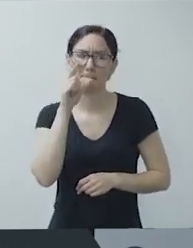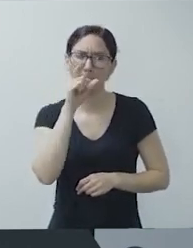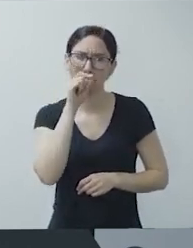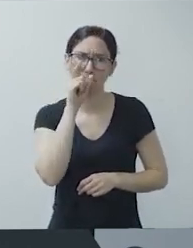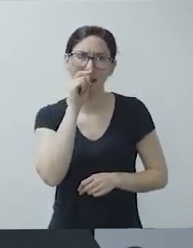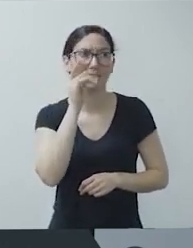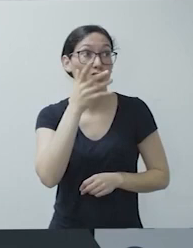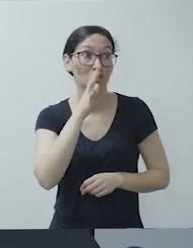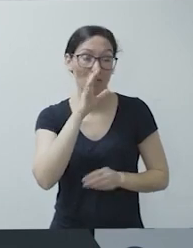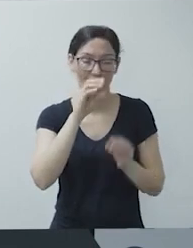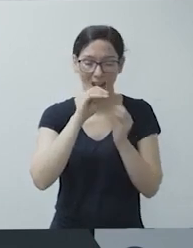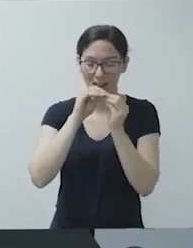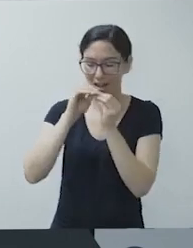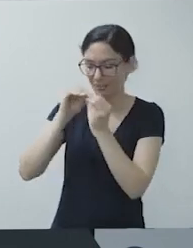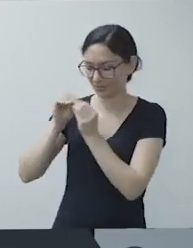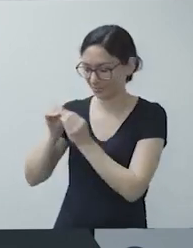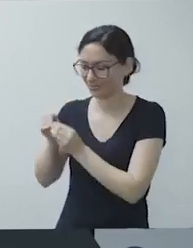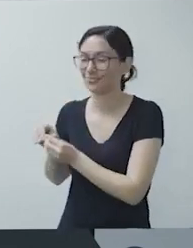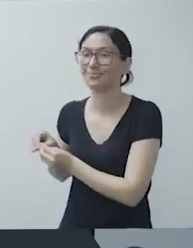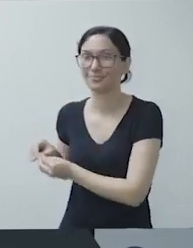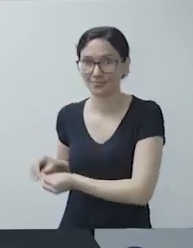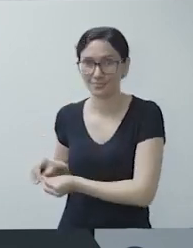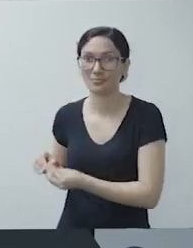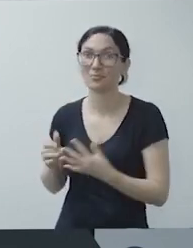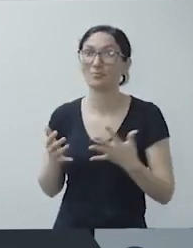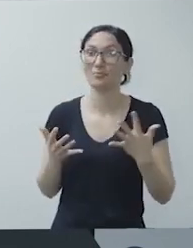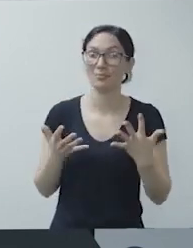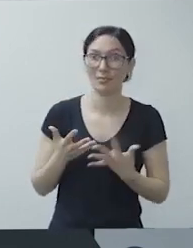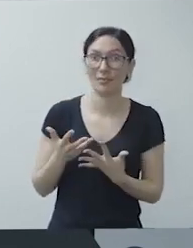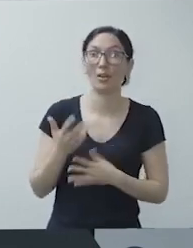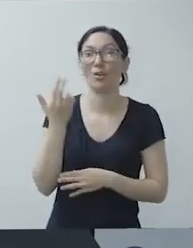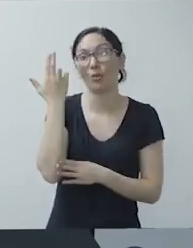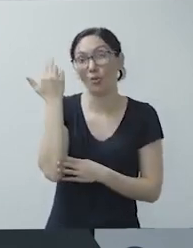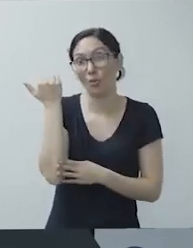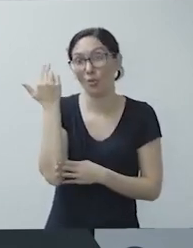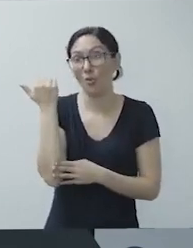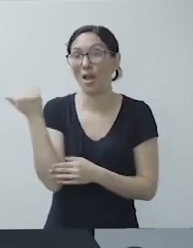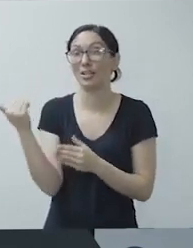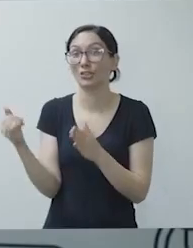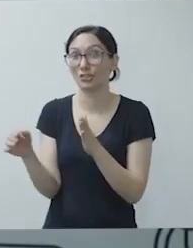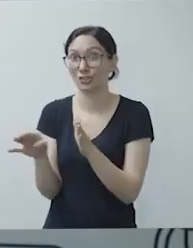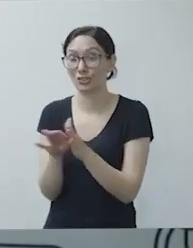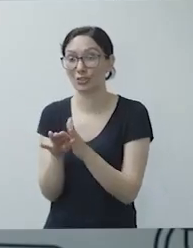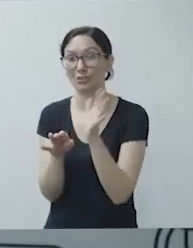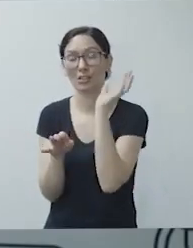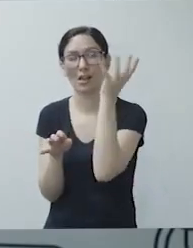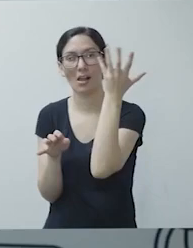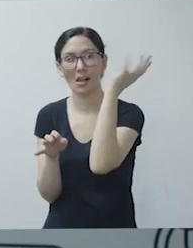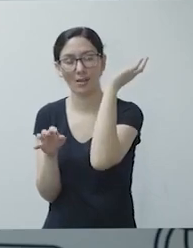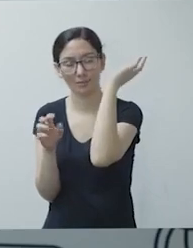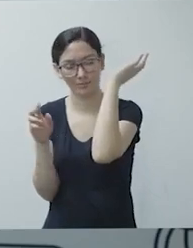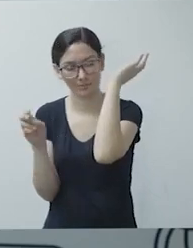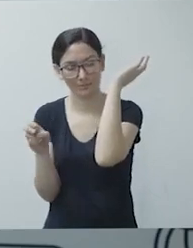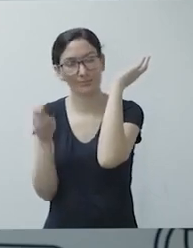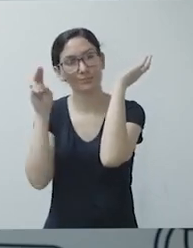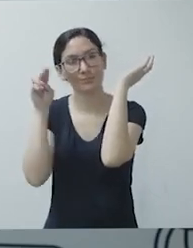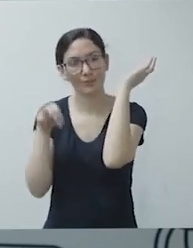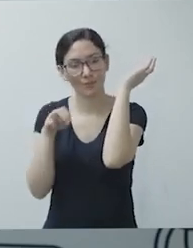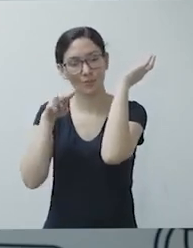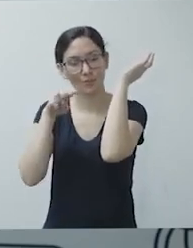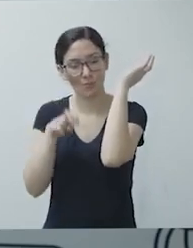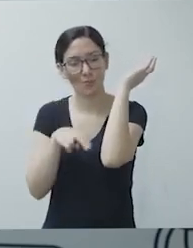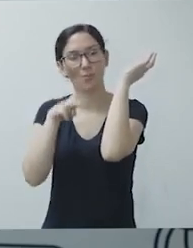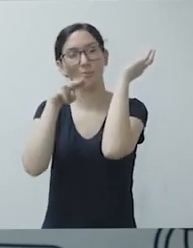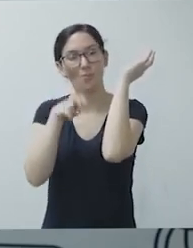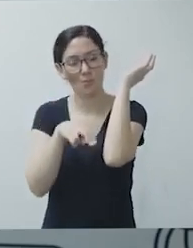que é o Bem-te-vi. E vamos colocar o coelho. Esse coelhinho tão bonitinho.